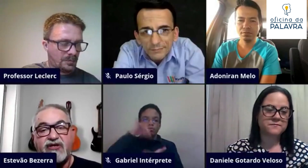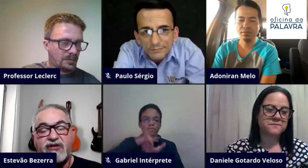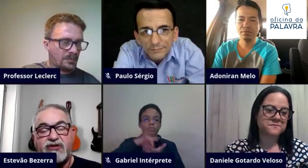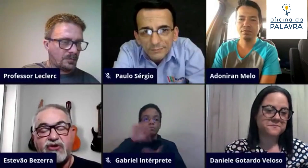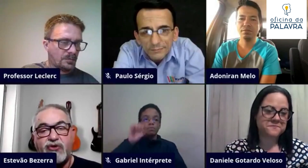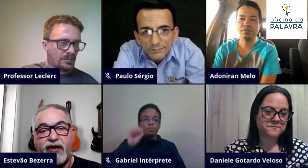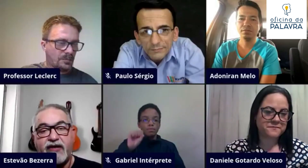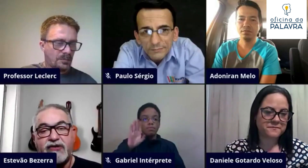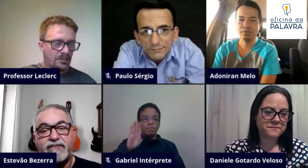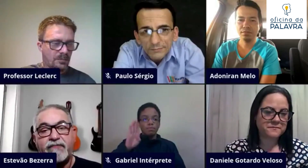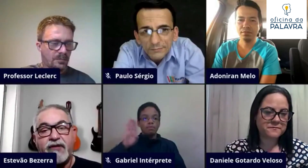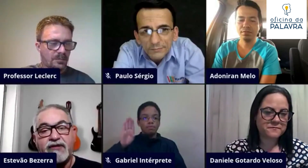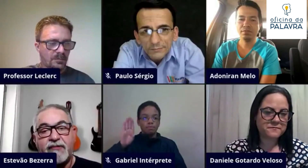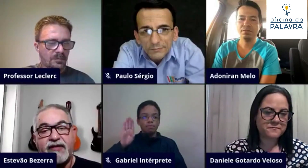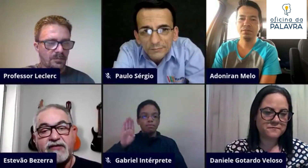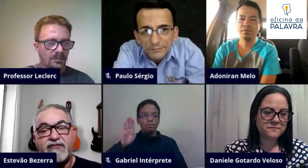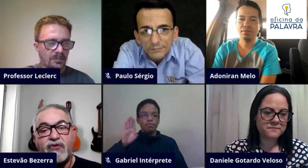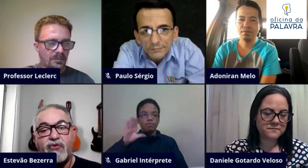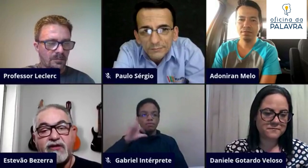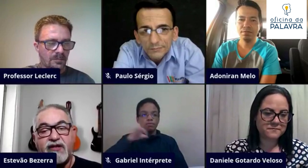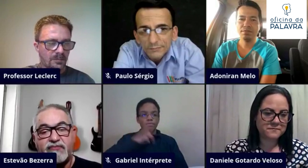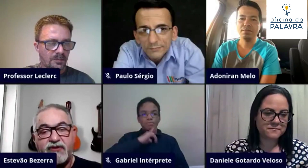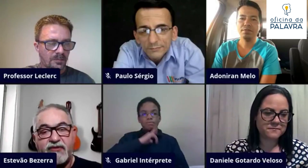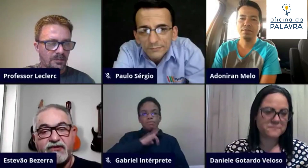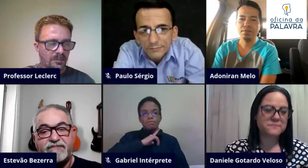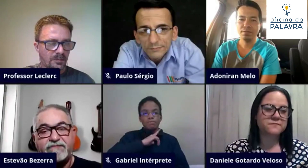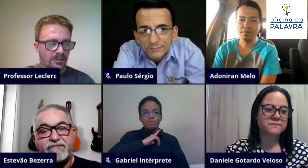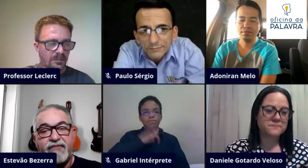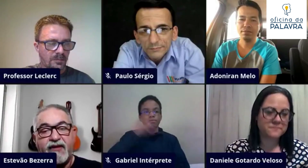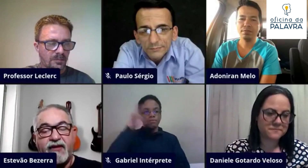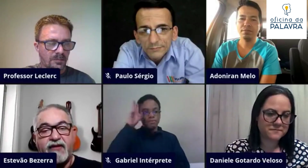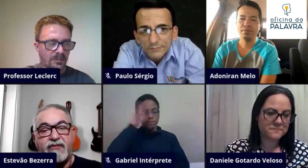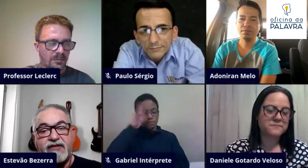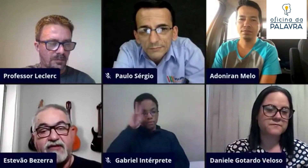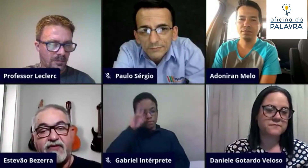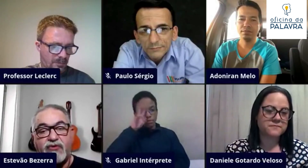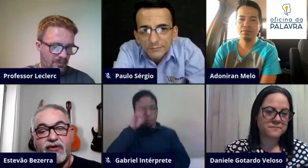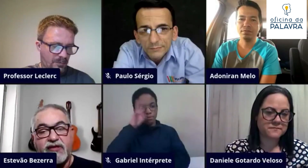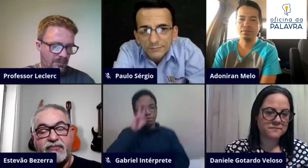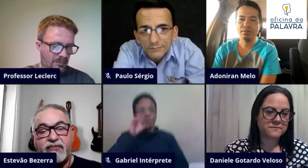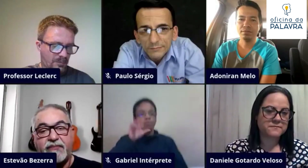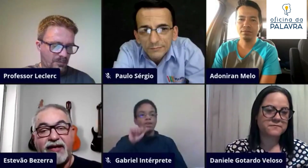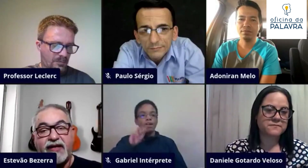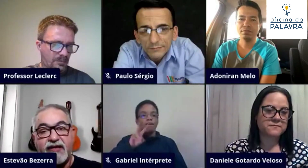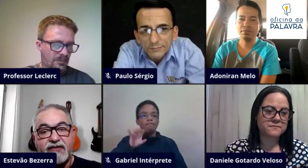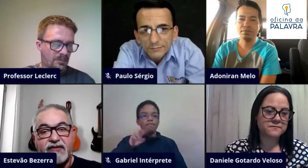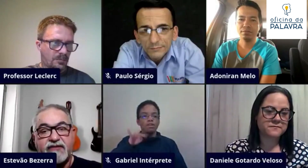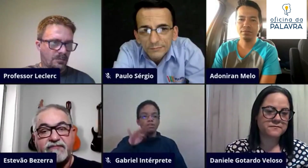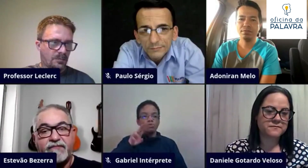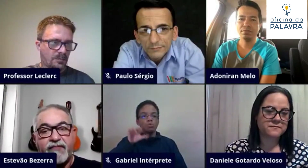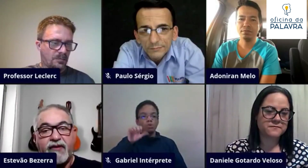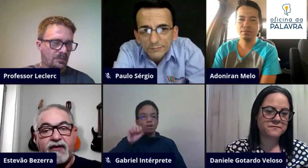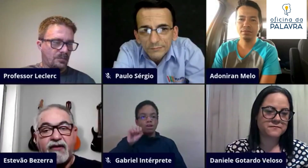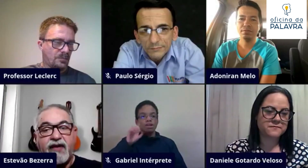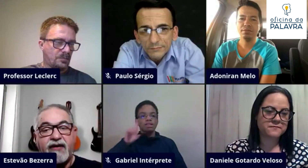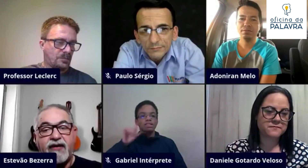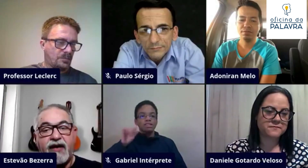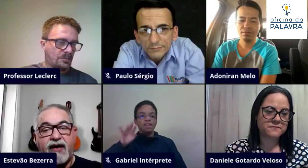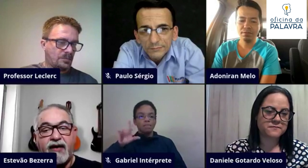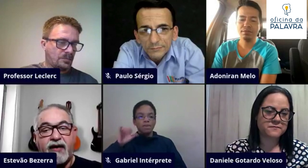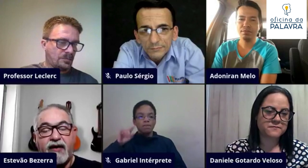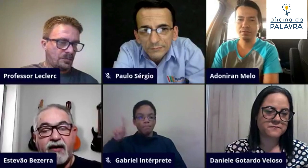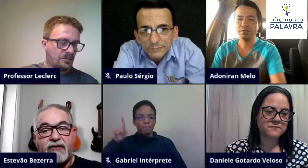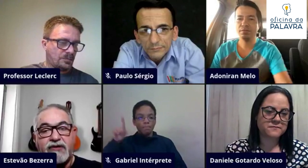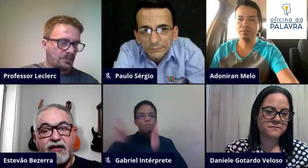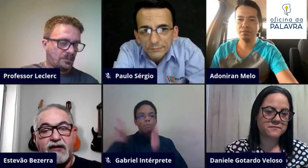série de histórias chamadas Aventuras das Bíblias. Então, essas aventuras da Bíblia é para crianças. E